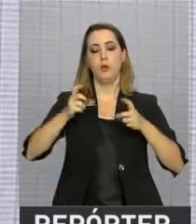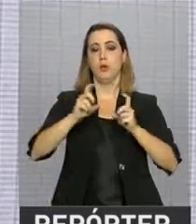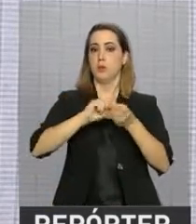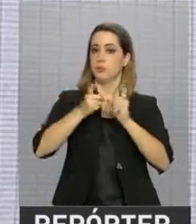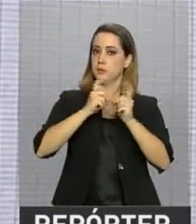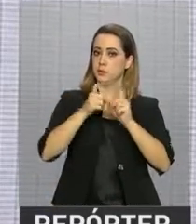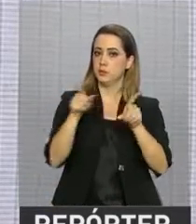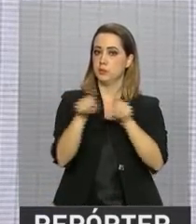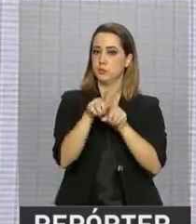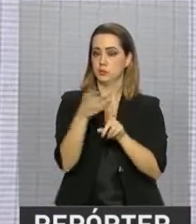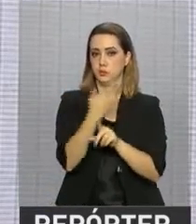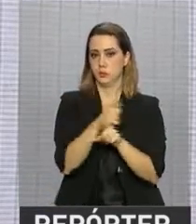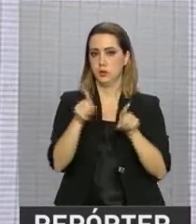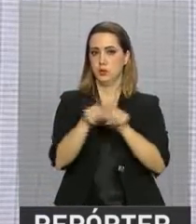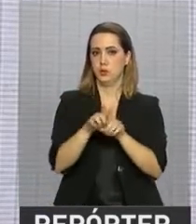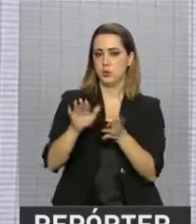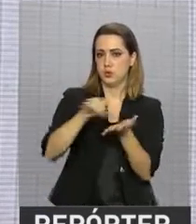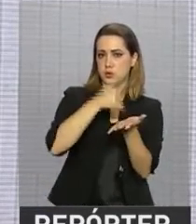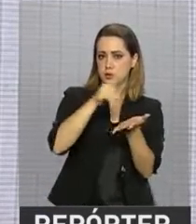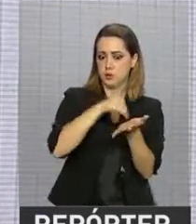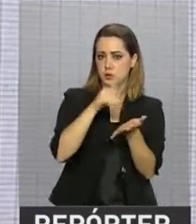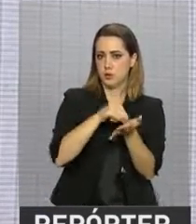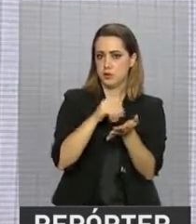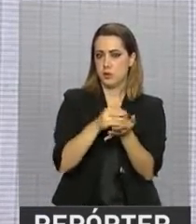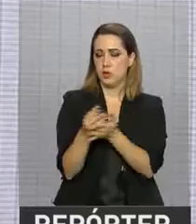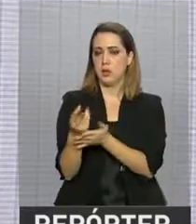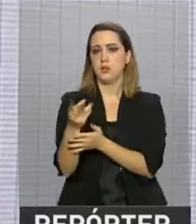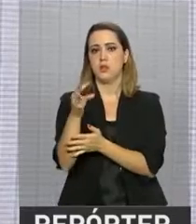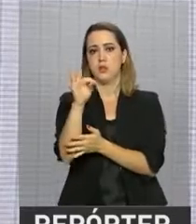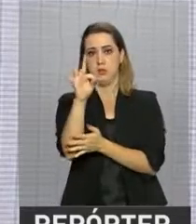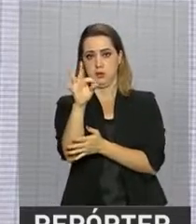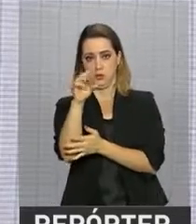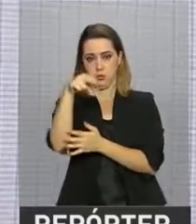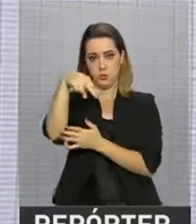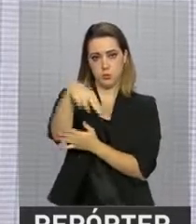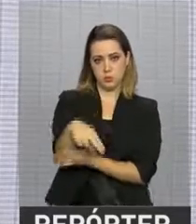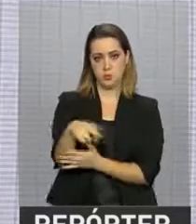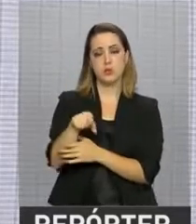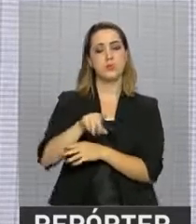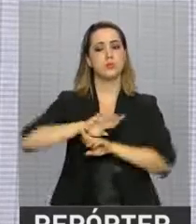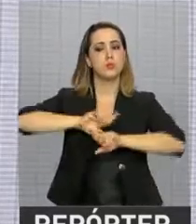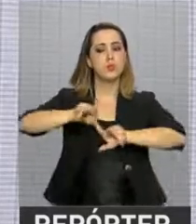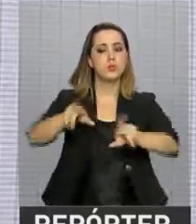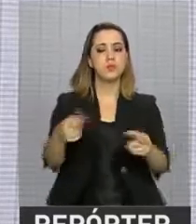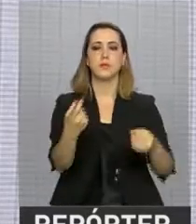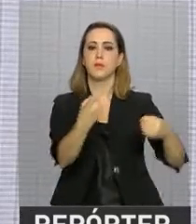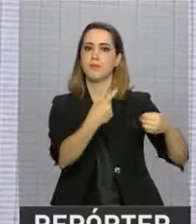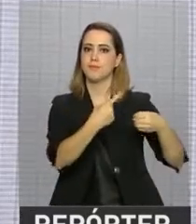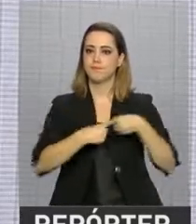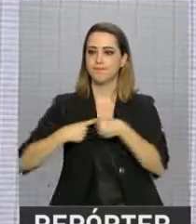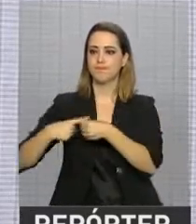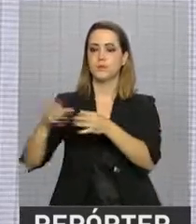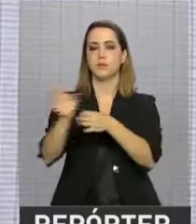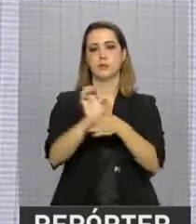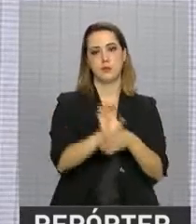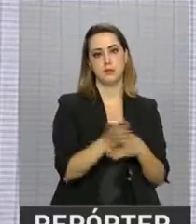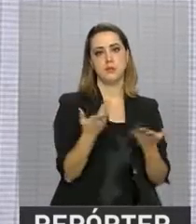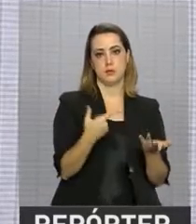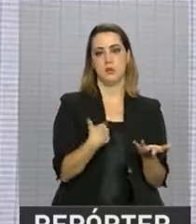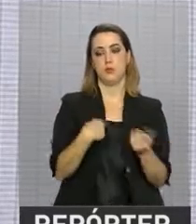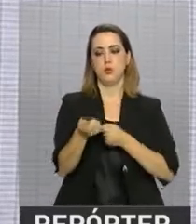do Tesouro Nacional, Ana Paula Viscovi, e secretários estaduais de Fazenda. Eles estão discutindo os detalhes das medidas de ajuste